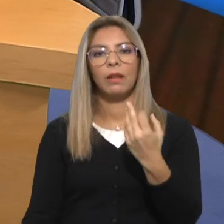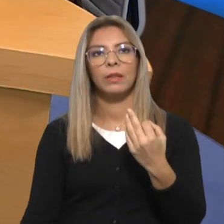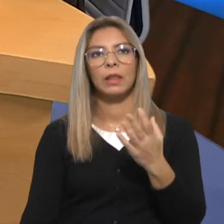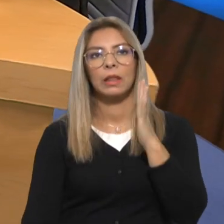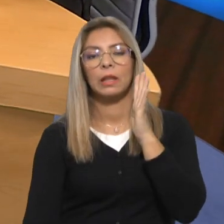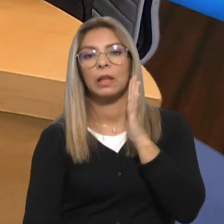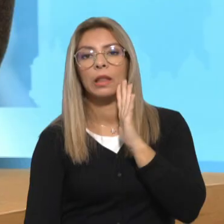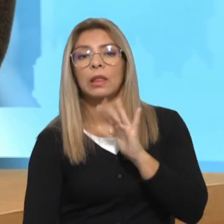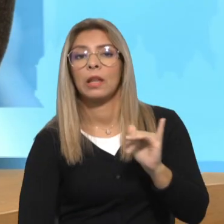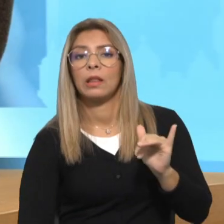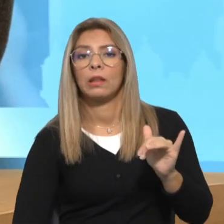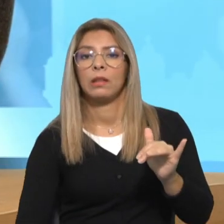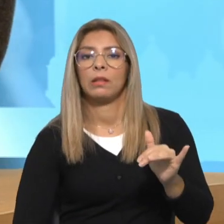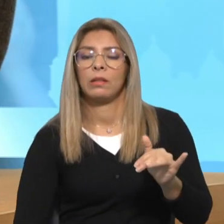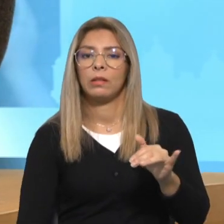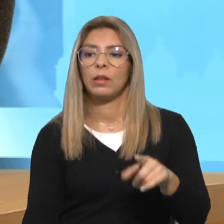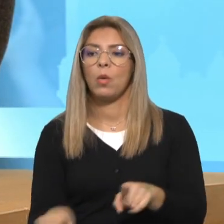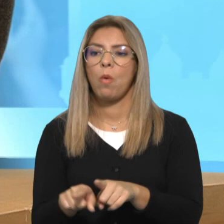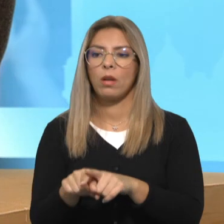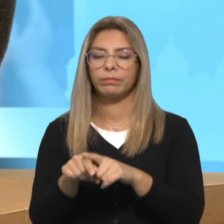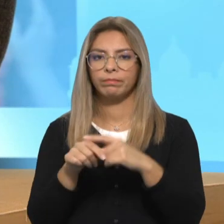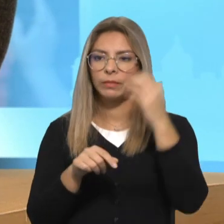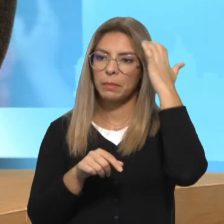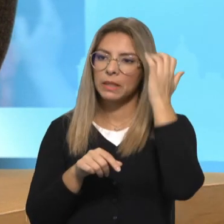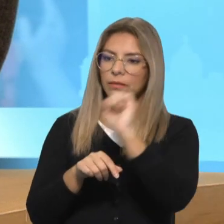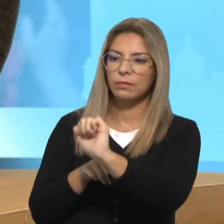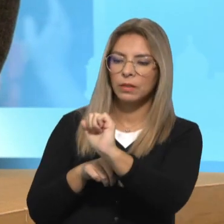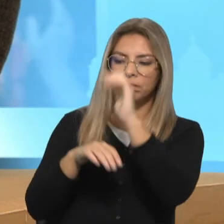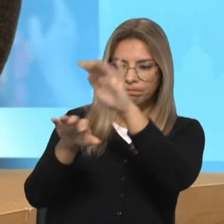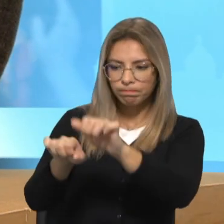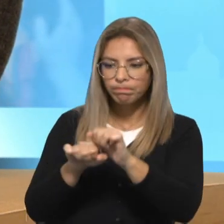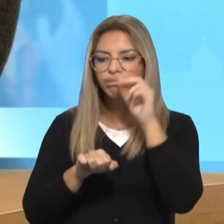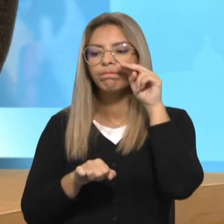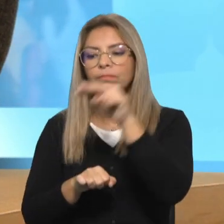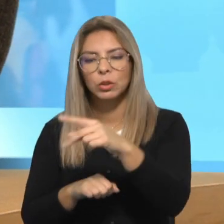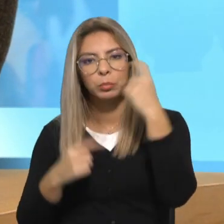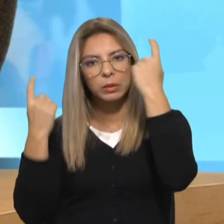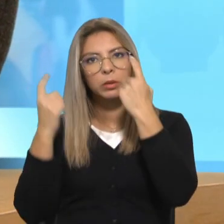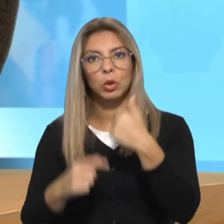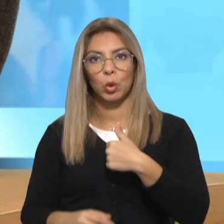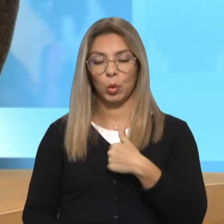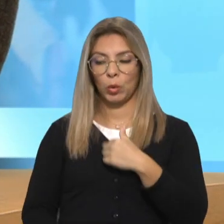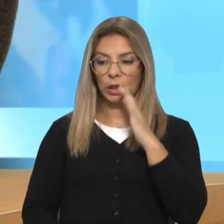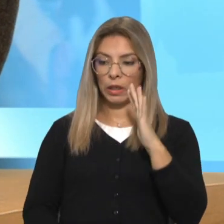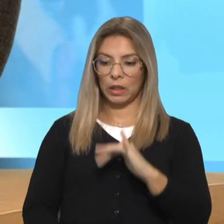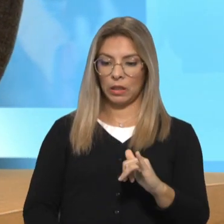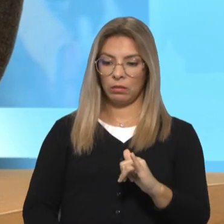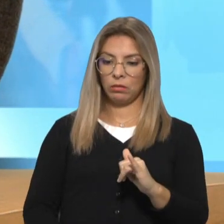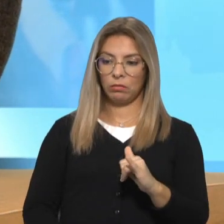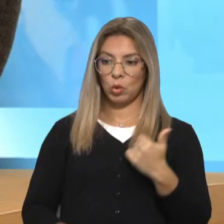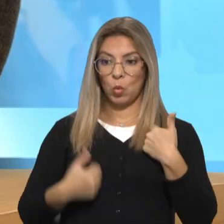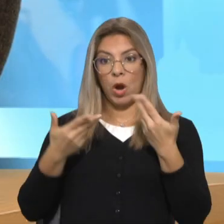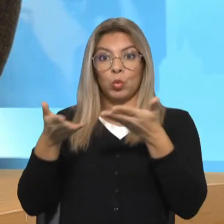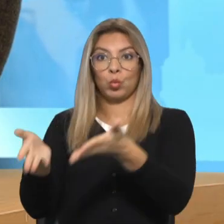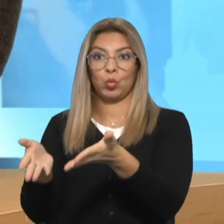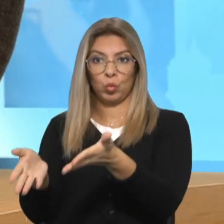tentar entrar na cabeça do outro, tentar perceber, para eu poder ser alguém que ajuda,